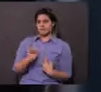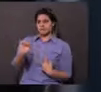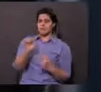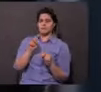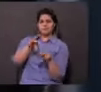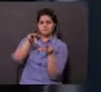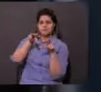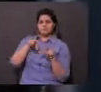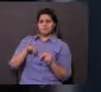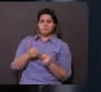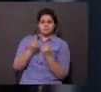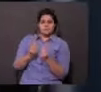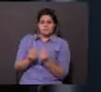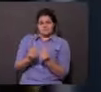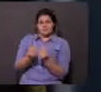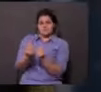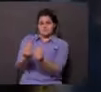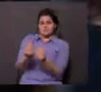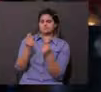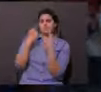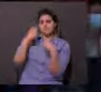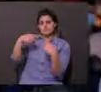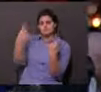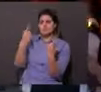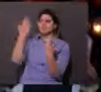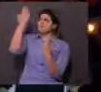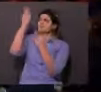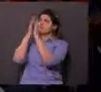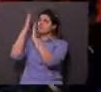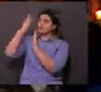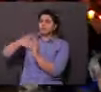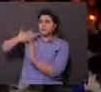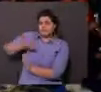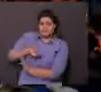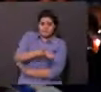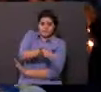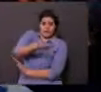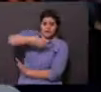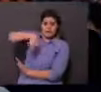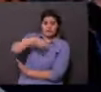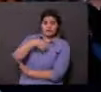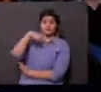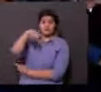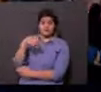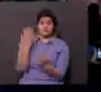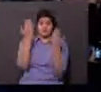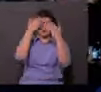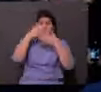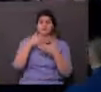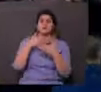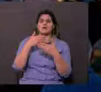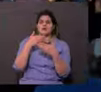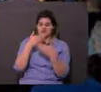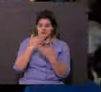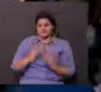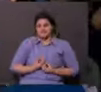ícone e transparência da misericórdia de Deus para conosco. E nesta noite, confiemos-lhe